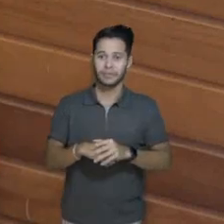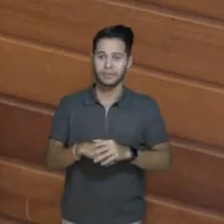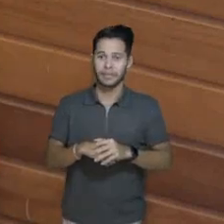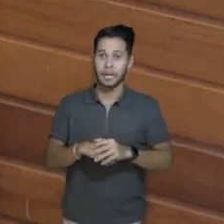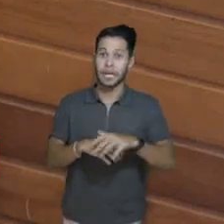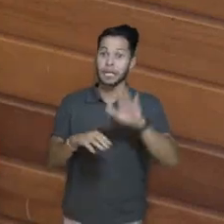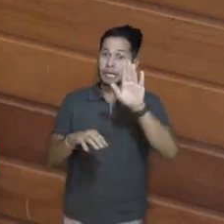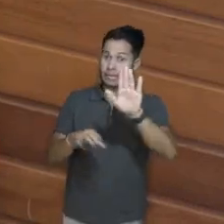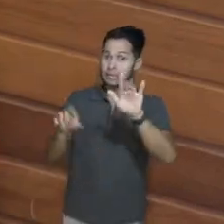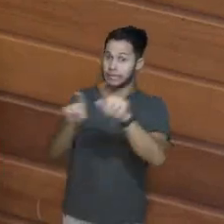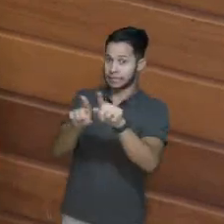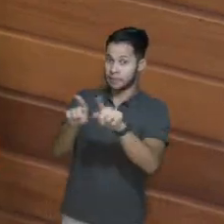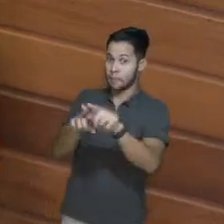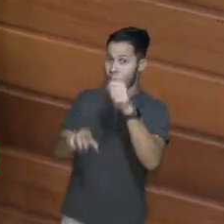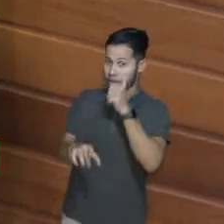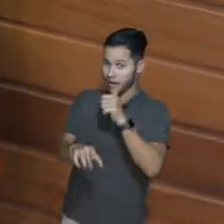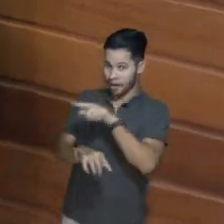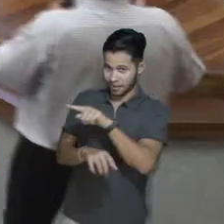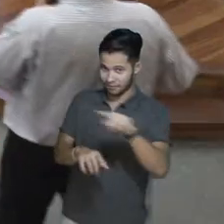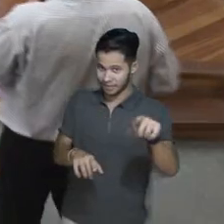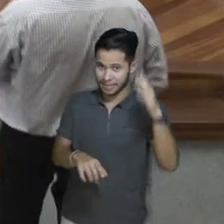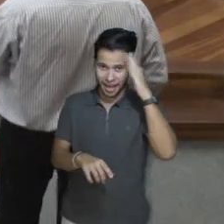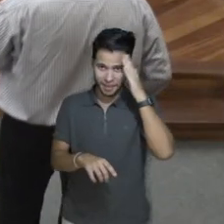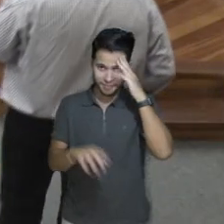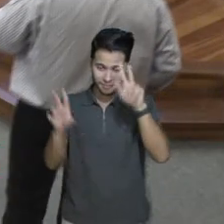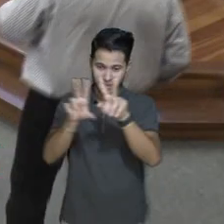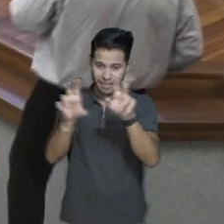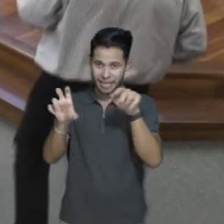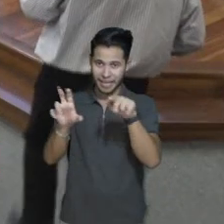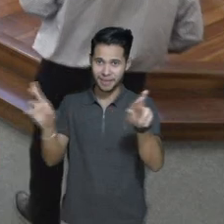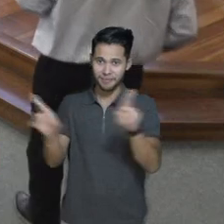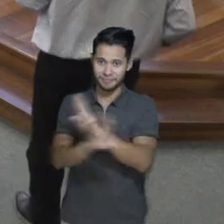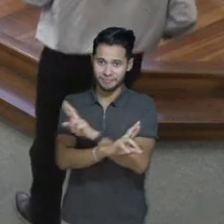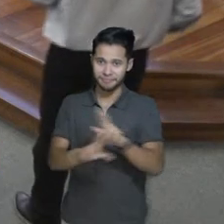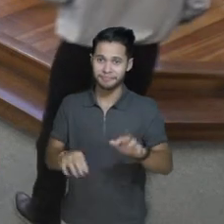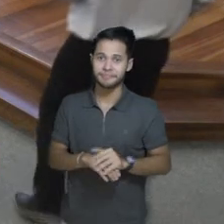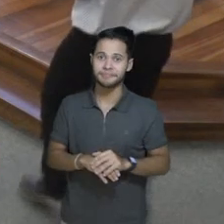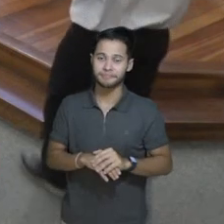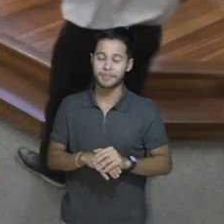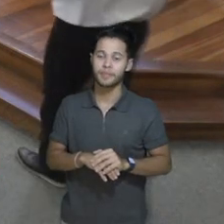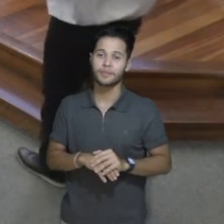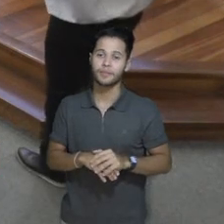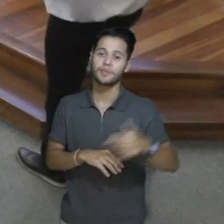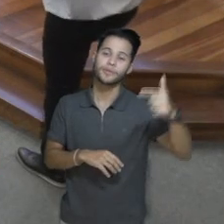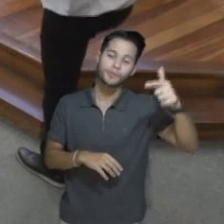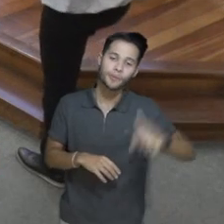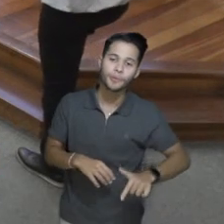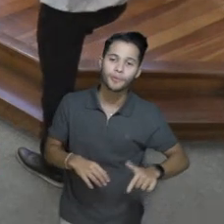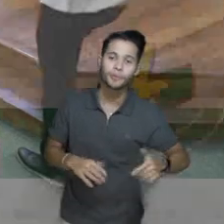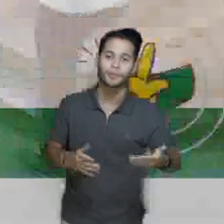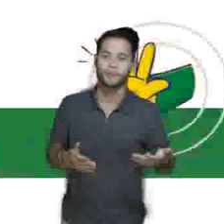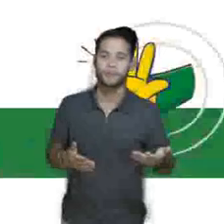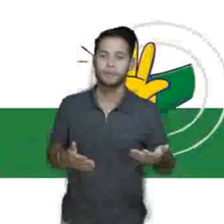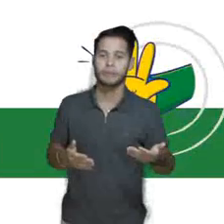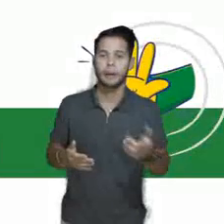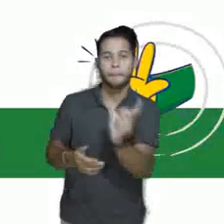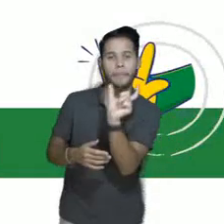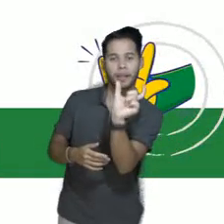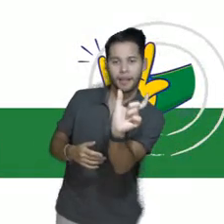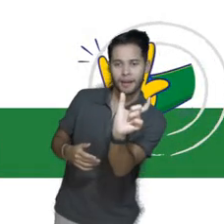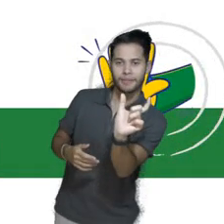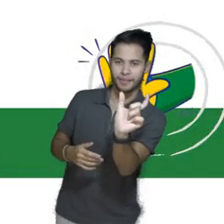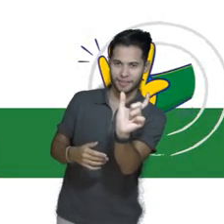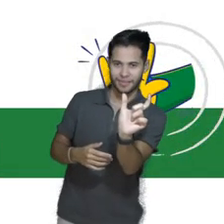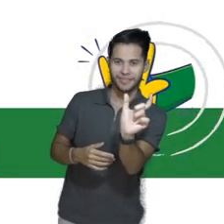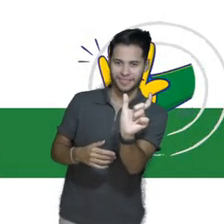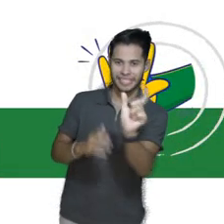mulheres sabem o que eu tô falando eh mais uma vez Aí eh a definição ali do